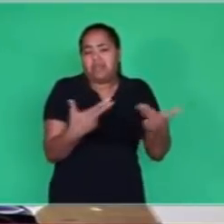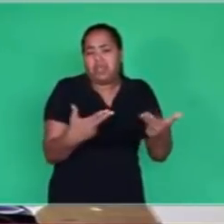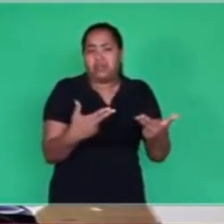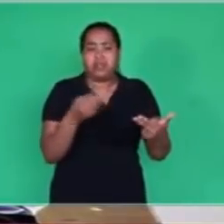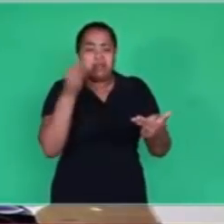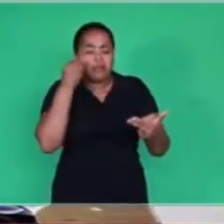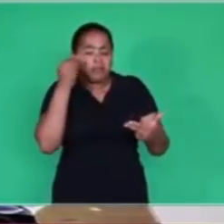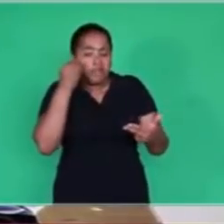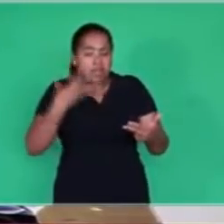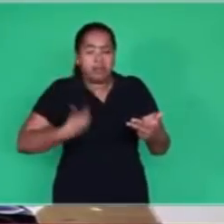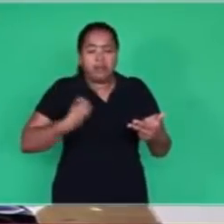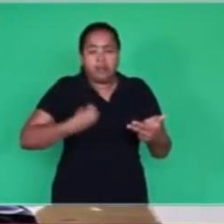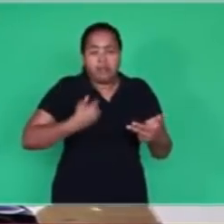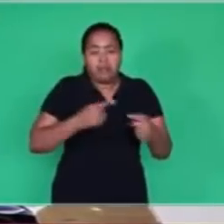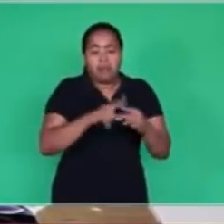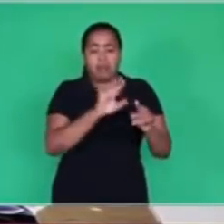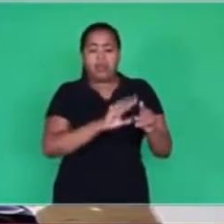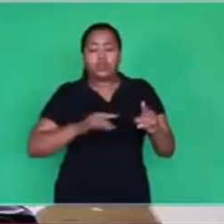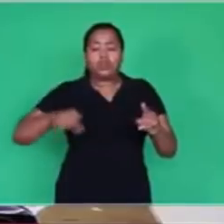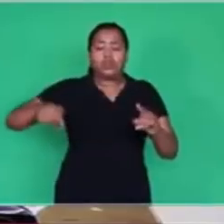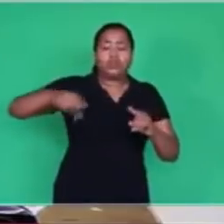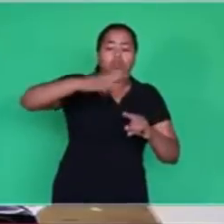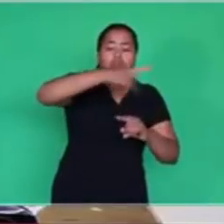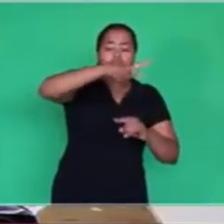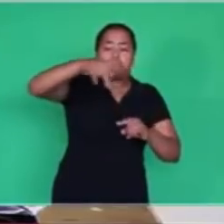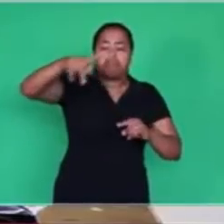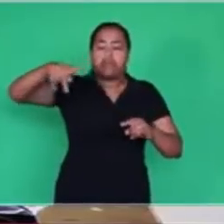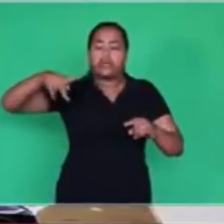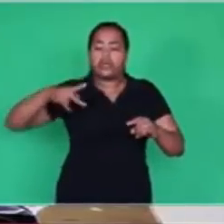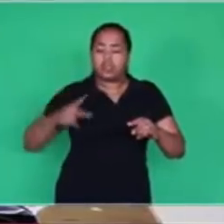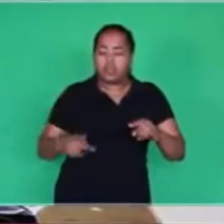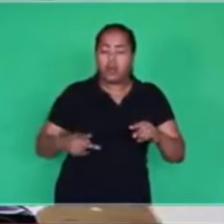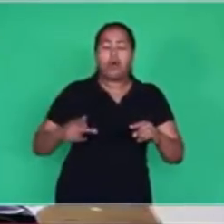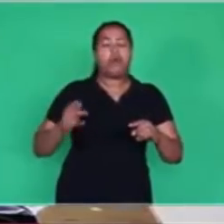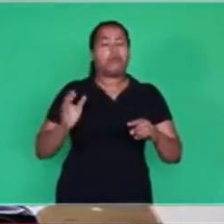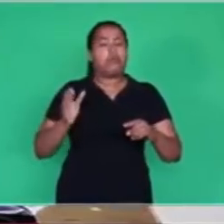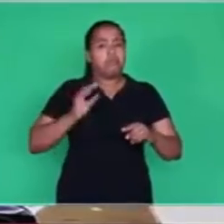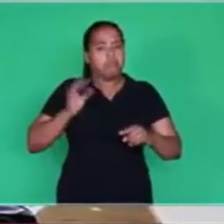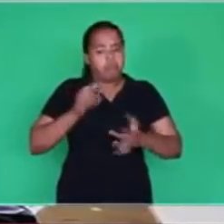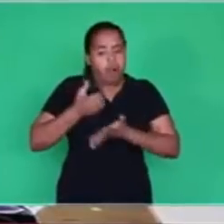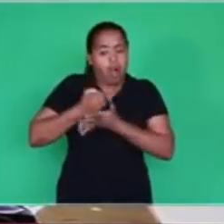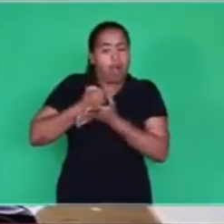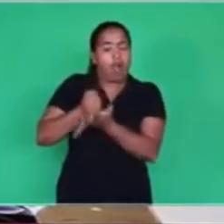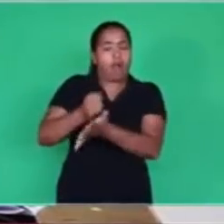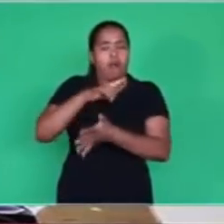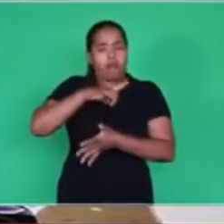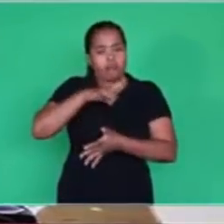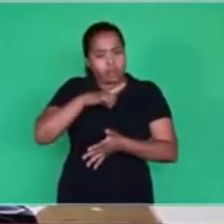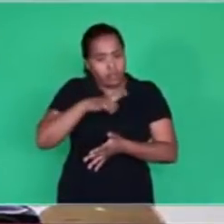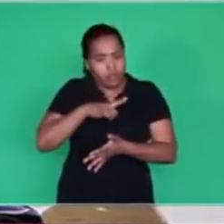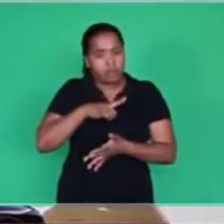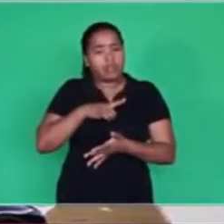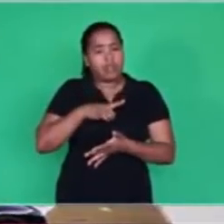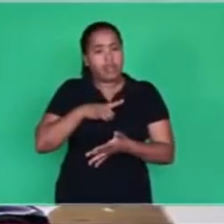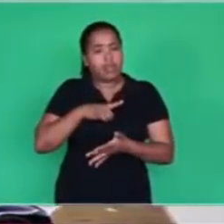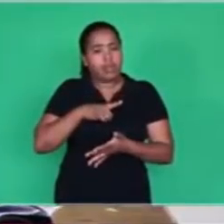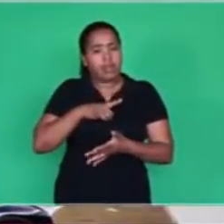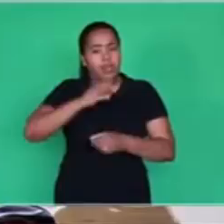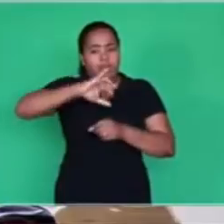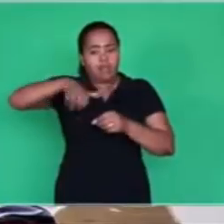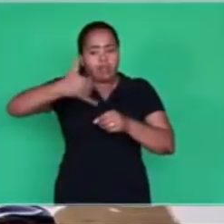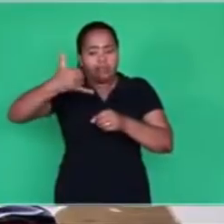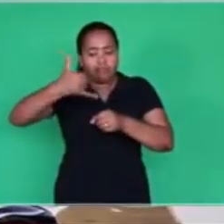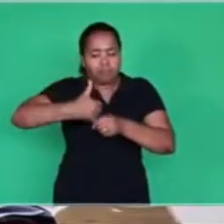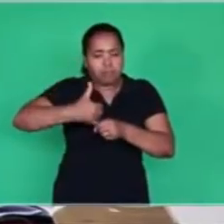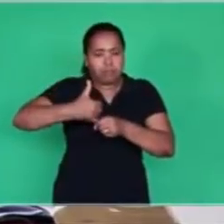que estão em volta têm dinheiro, têm recursos, Arábia Saudita, Irã, Iraque. Então, é o que tem petróleo. Se eles fecharem os postos de